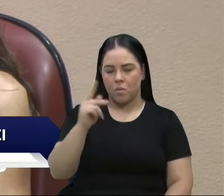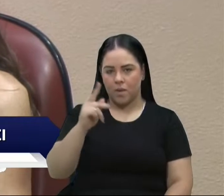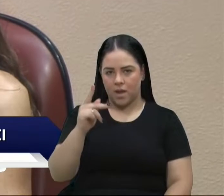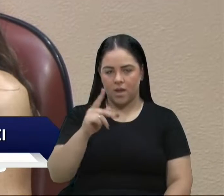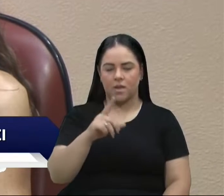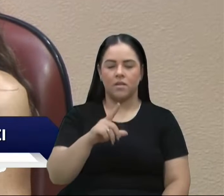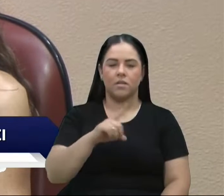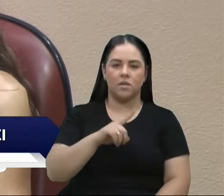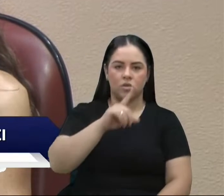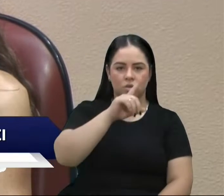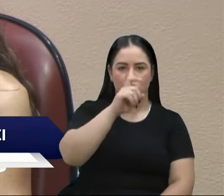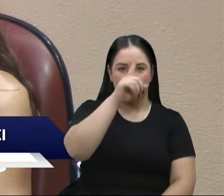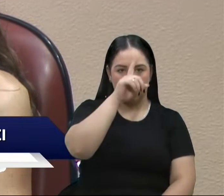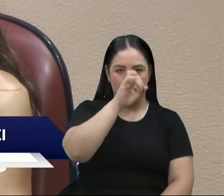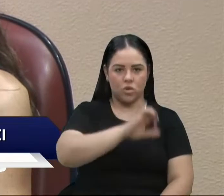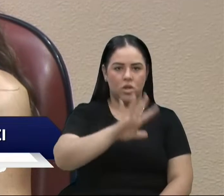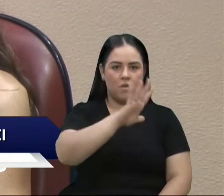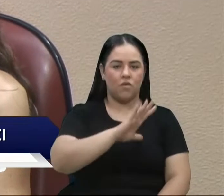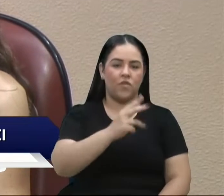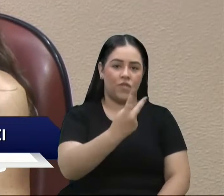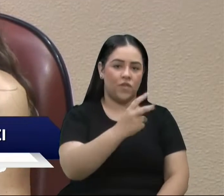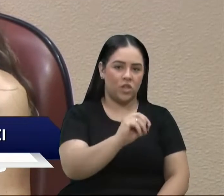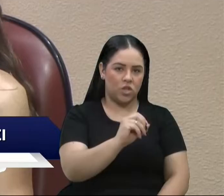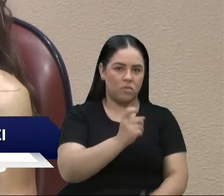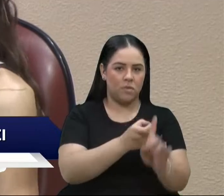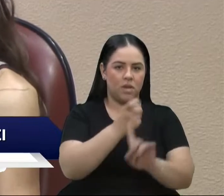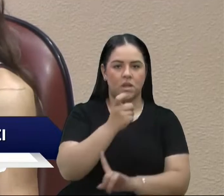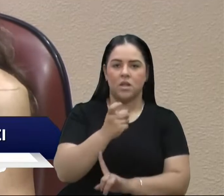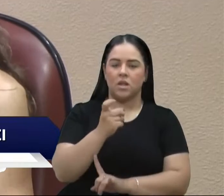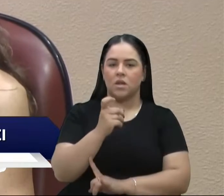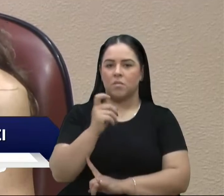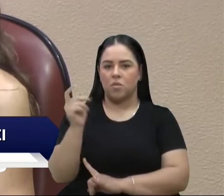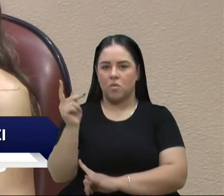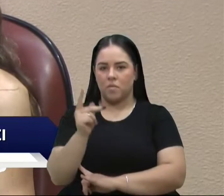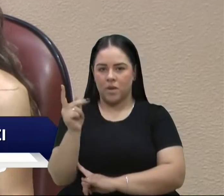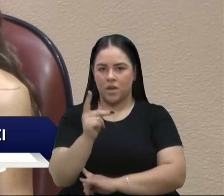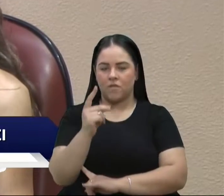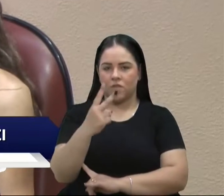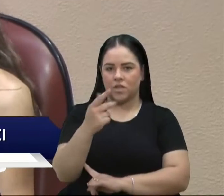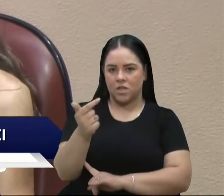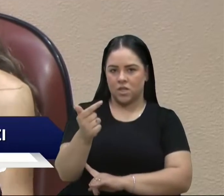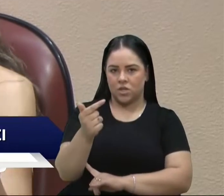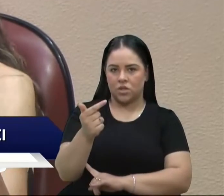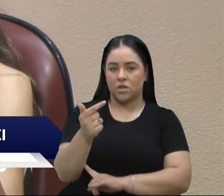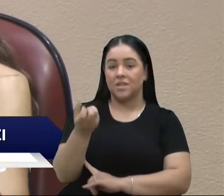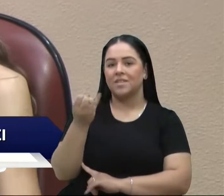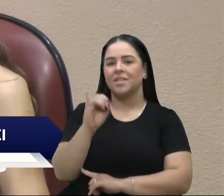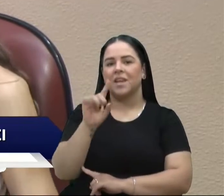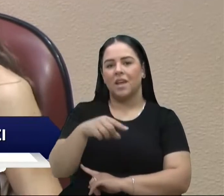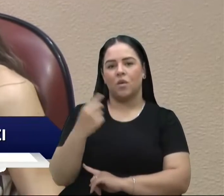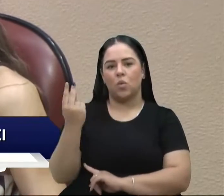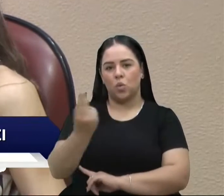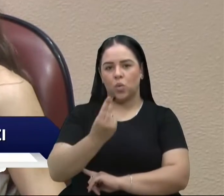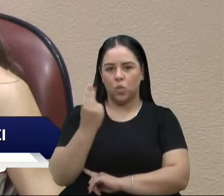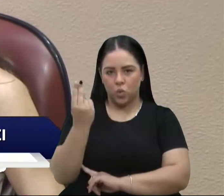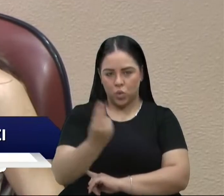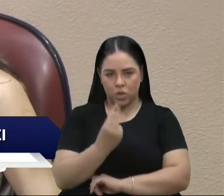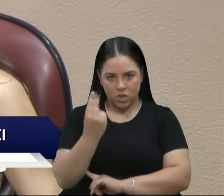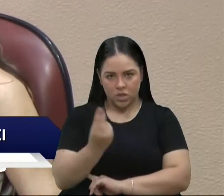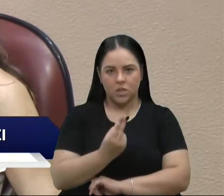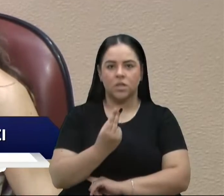20 colonoscopias por mês e o Pompeia 27. Eletivas, né, pessoal? as urgências e emergências